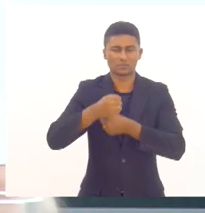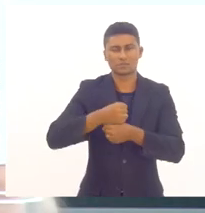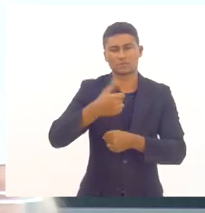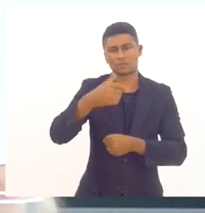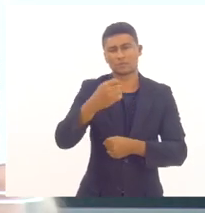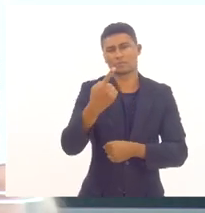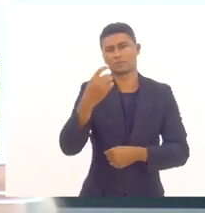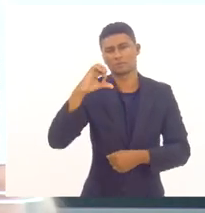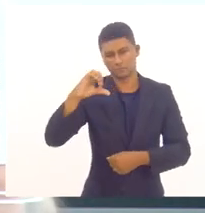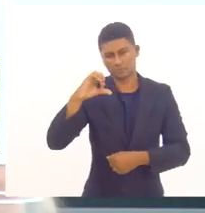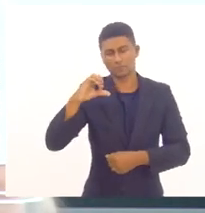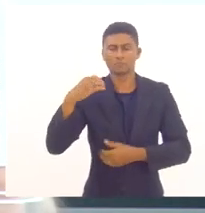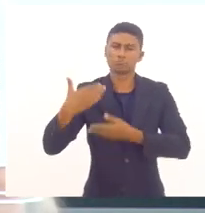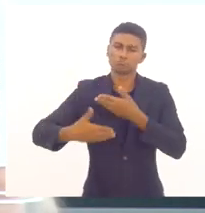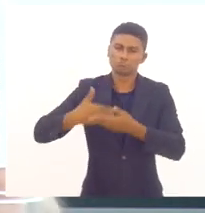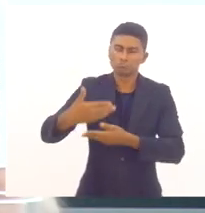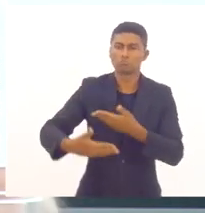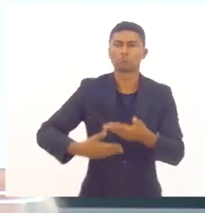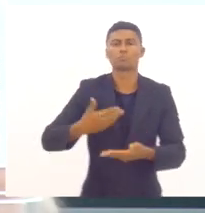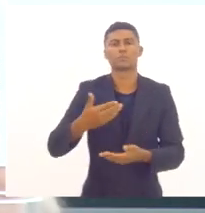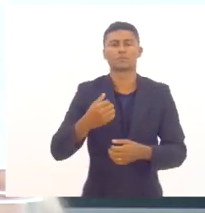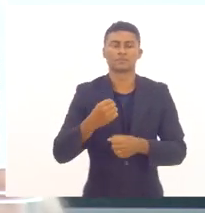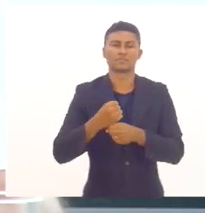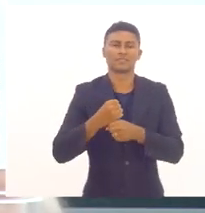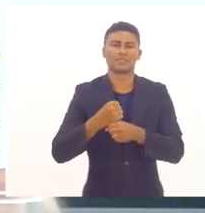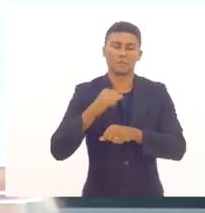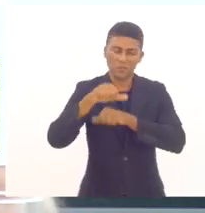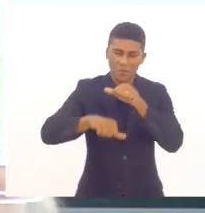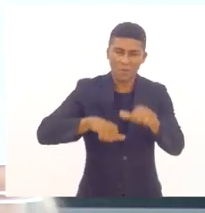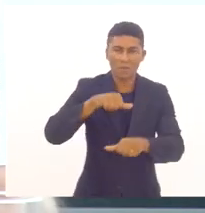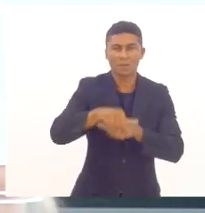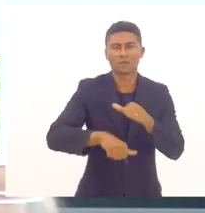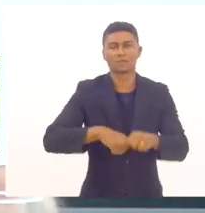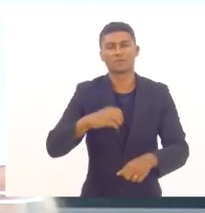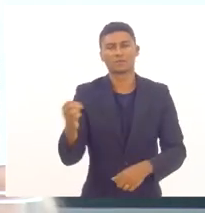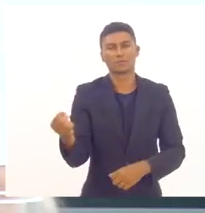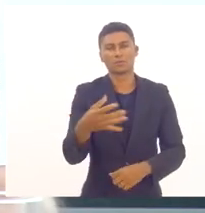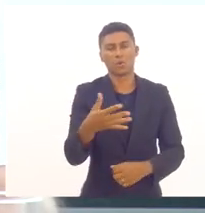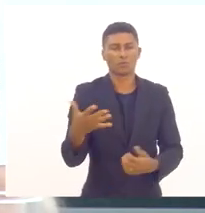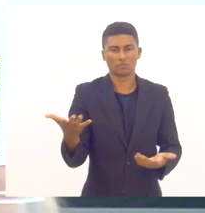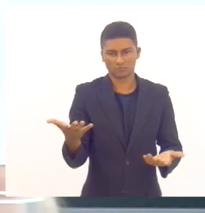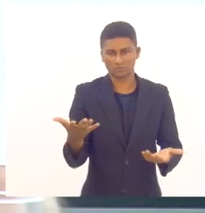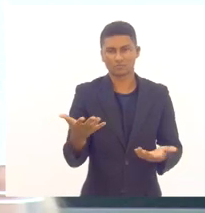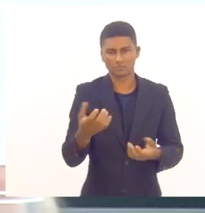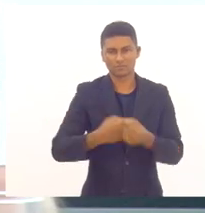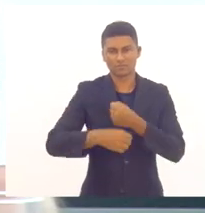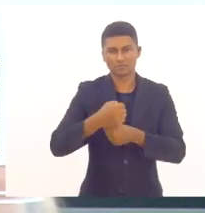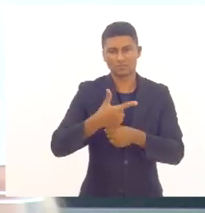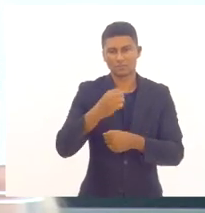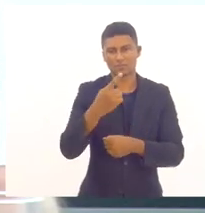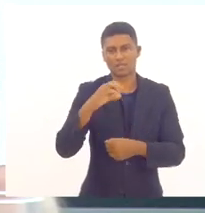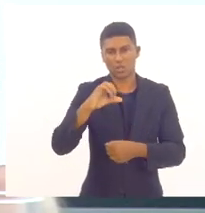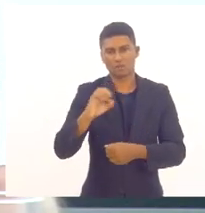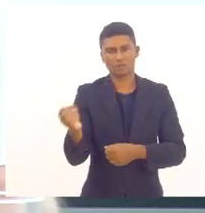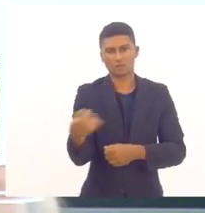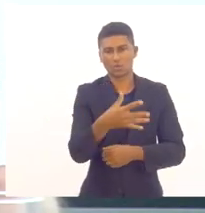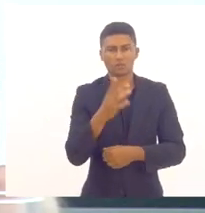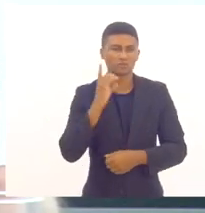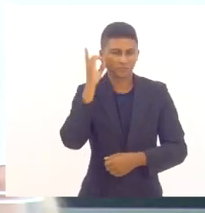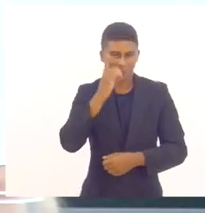2019, né? Quando mudou a legislatura em 2018, assumiu a nova legislatura em 2019. E